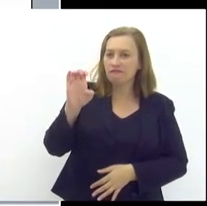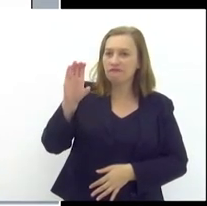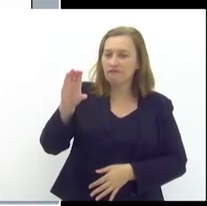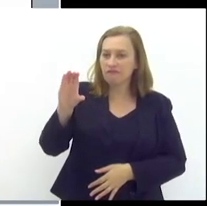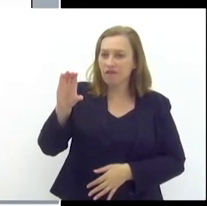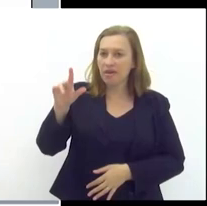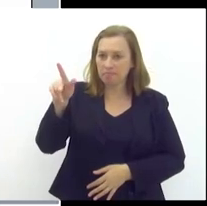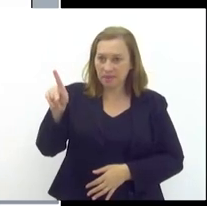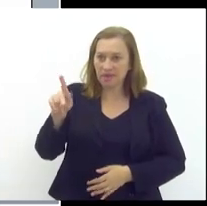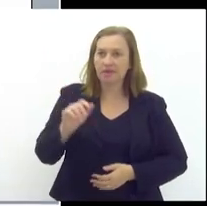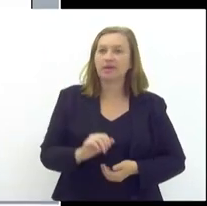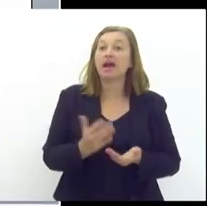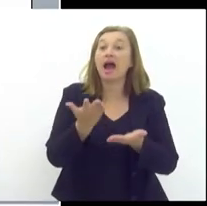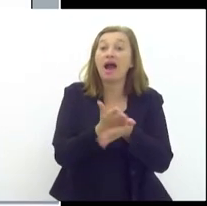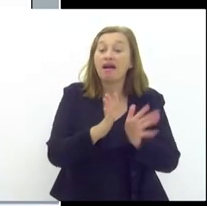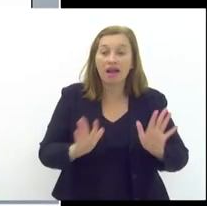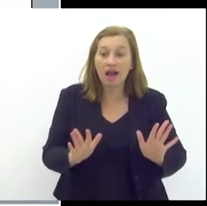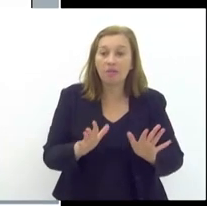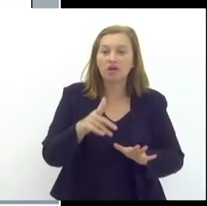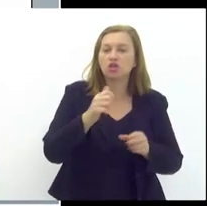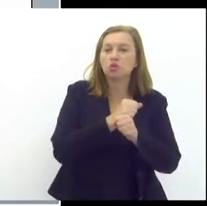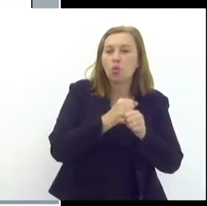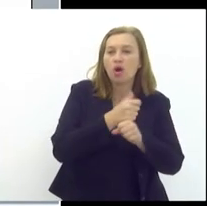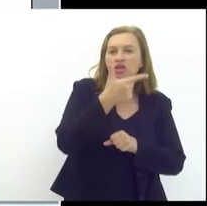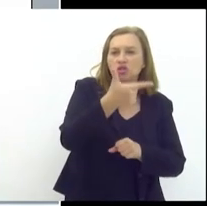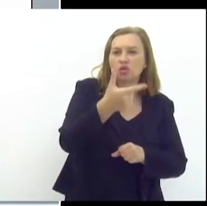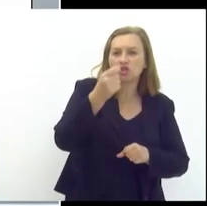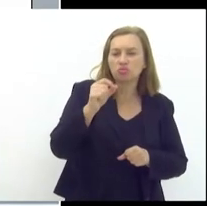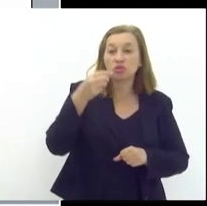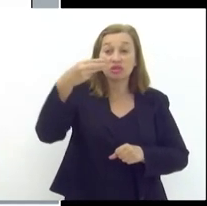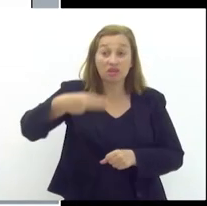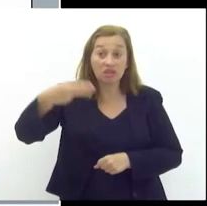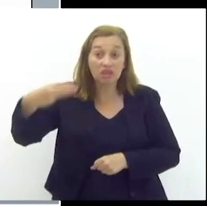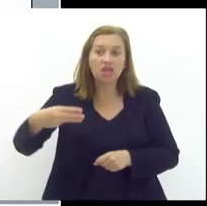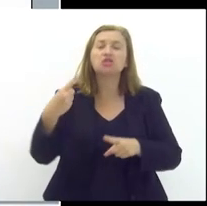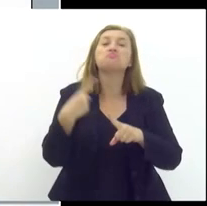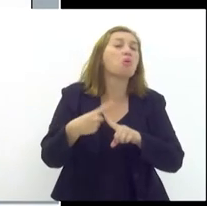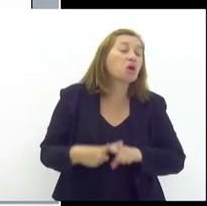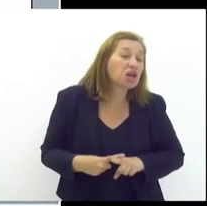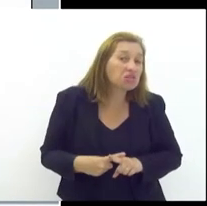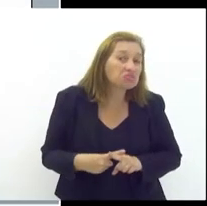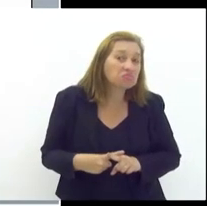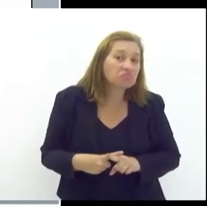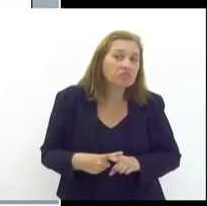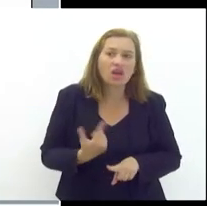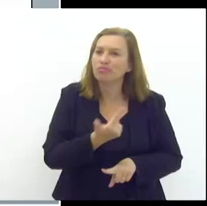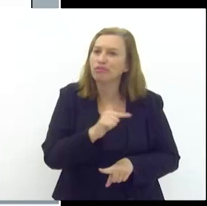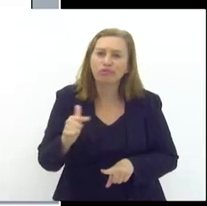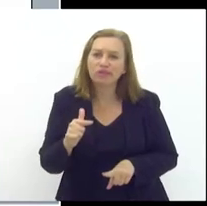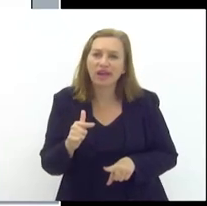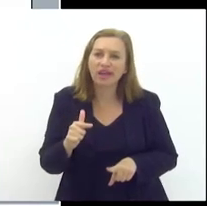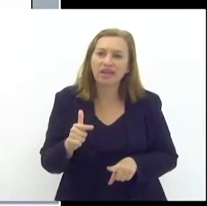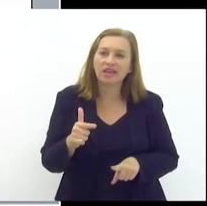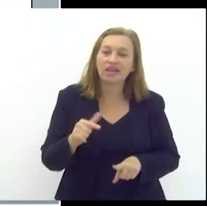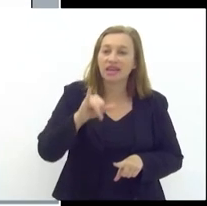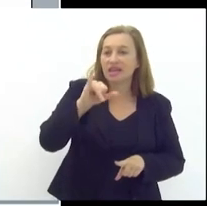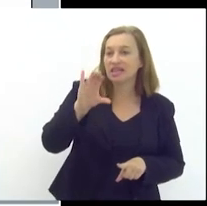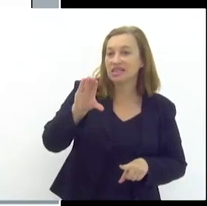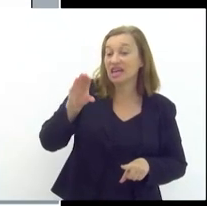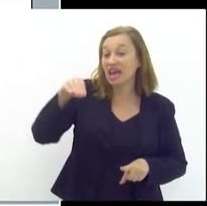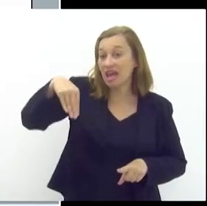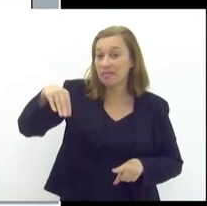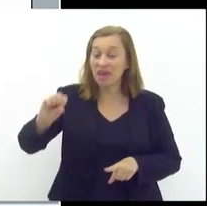ele acaba totalmente em 2033 Por que que a cada em 2015 porque não tem mais ICMS ele acaba